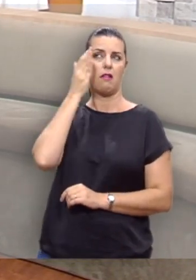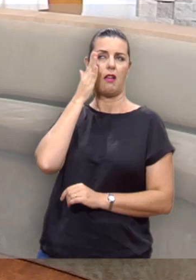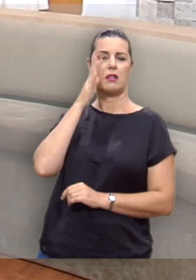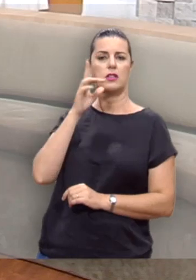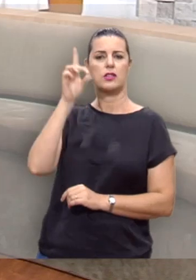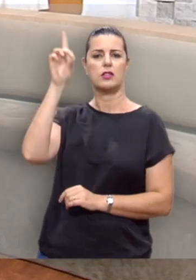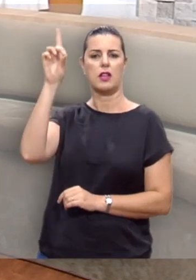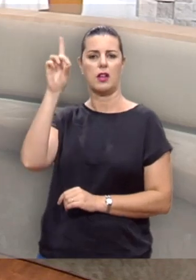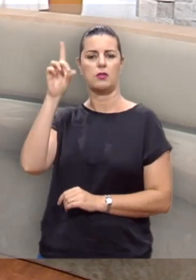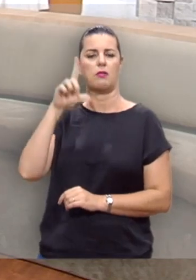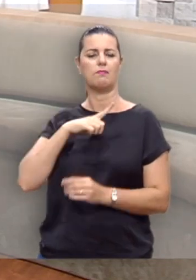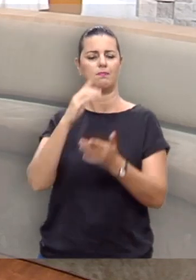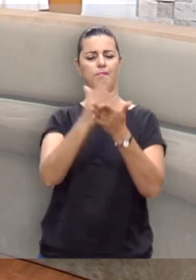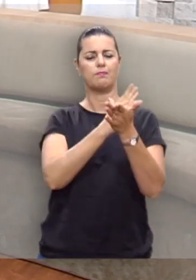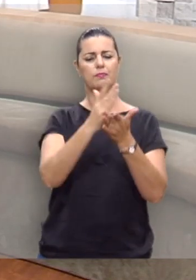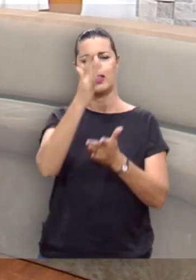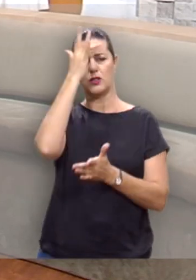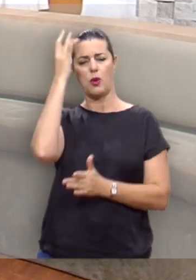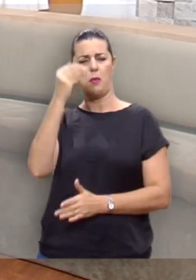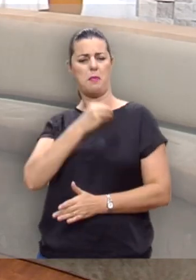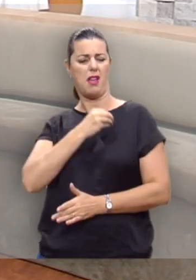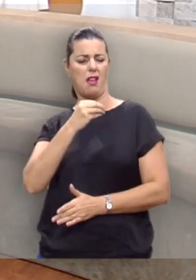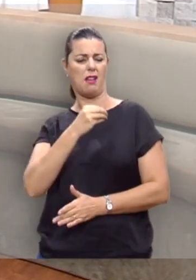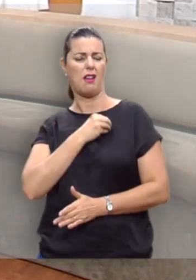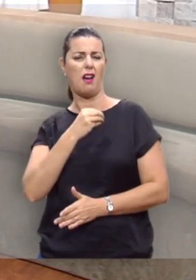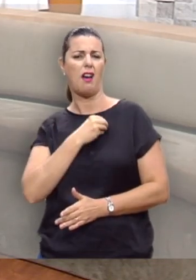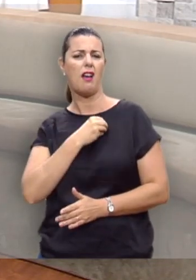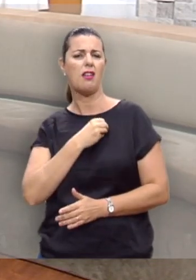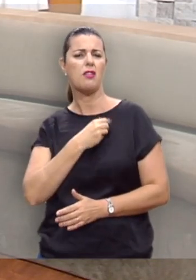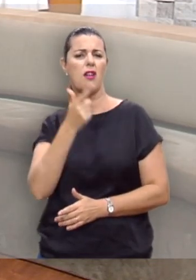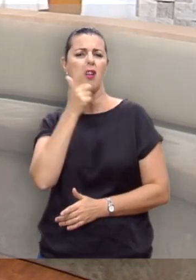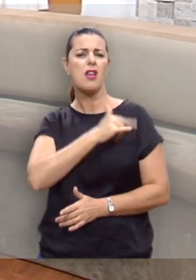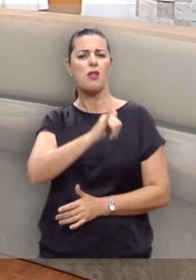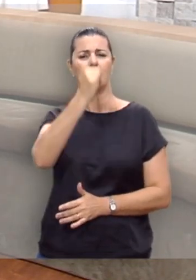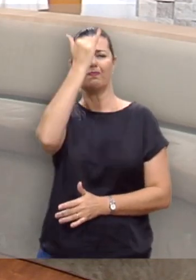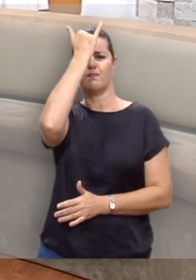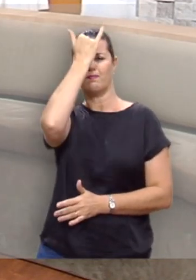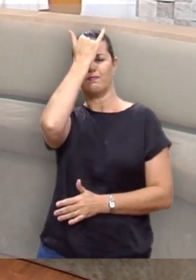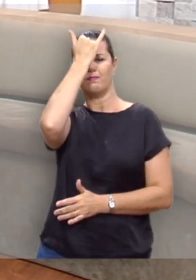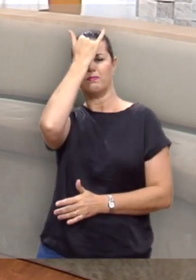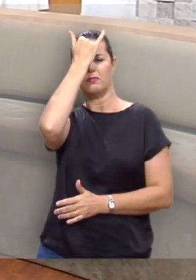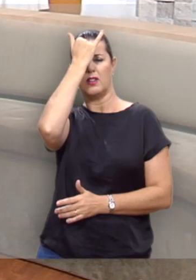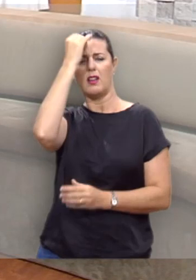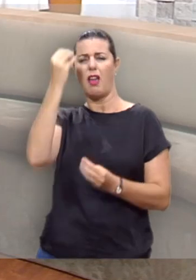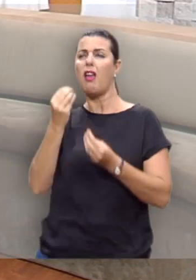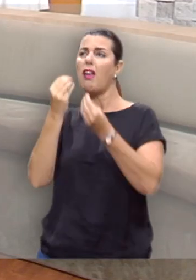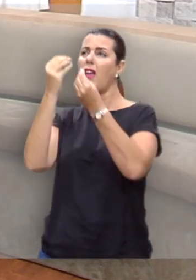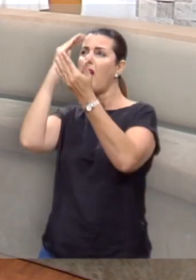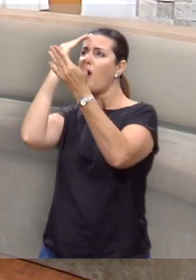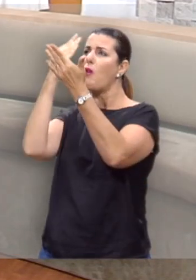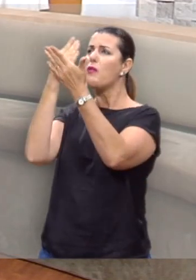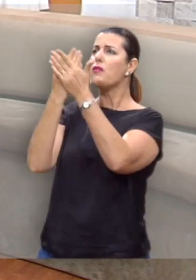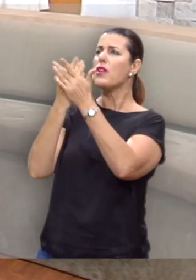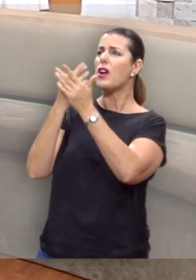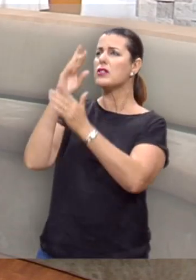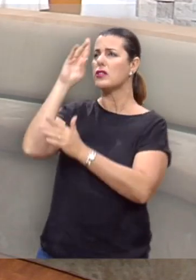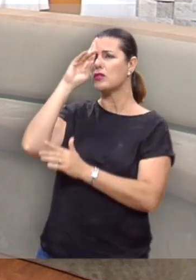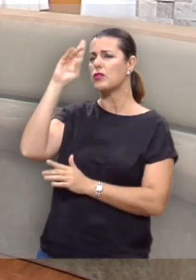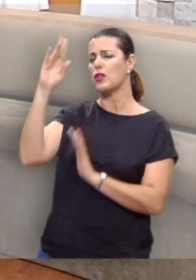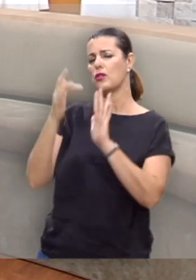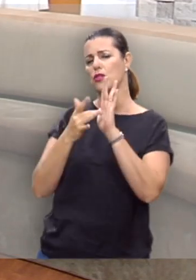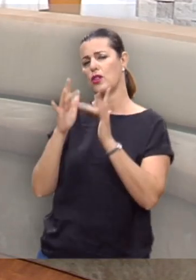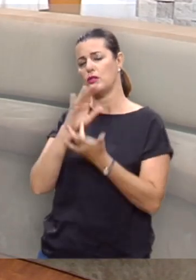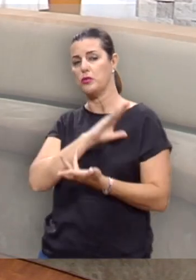de Deus. Há pecadores indignos, arrependidos, que põem a sua confiança na pessoa bendita do